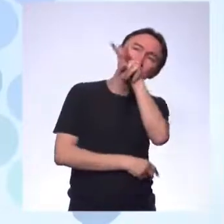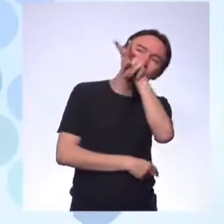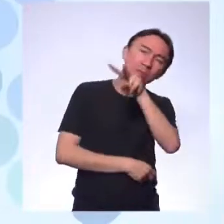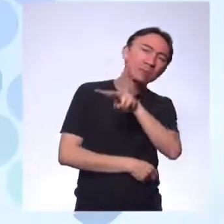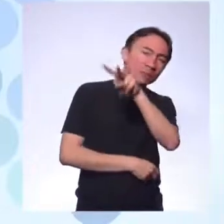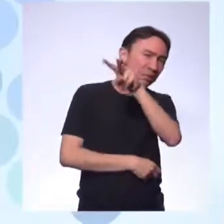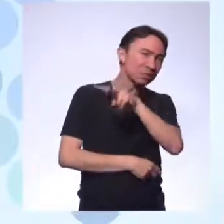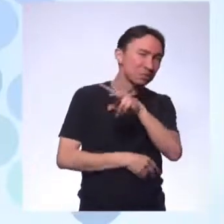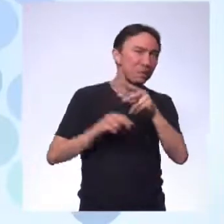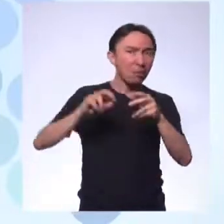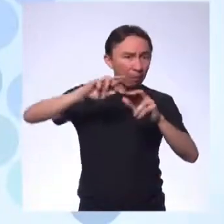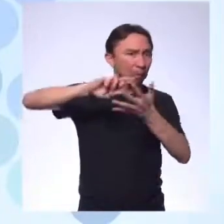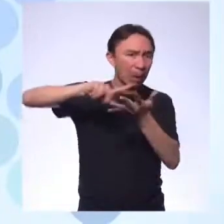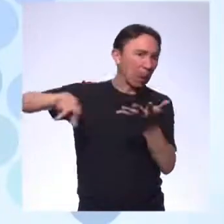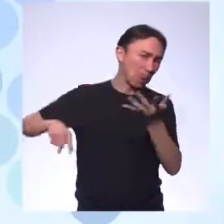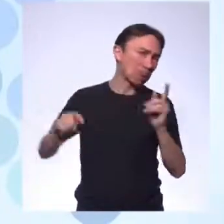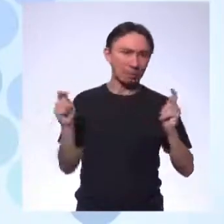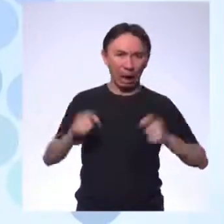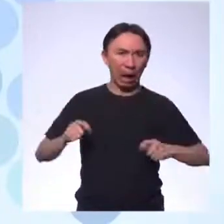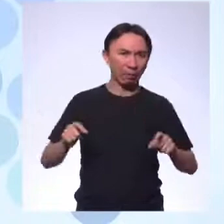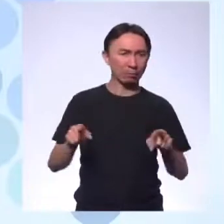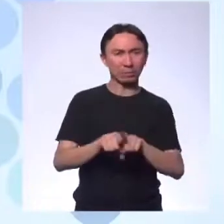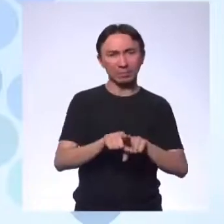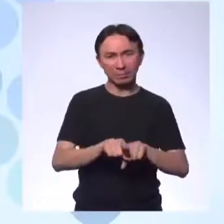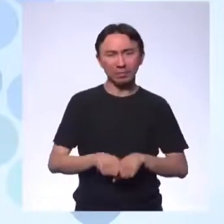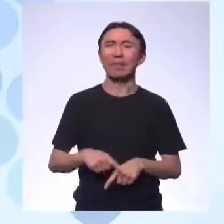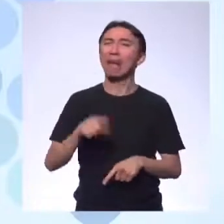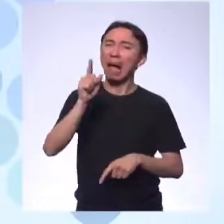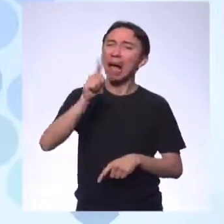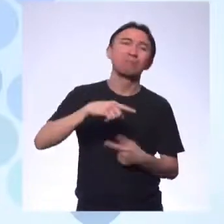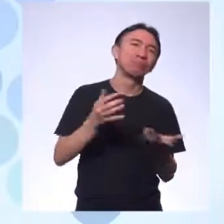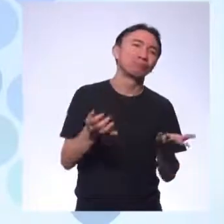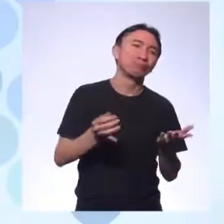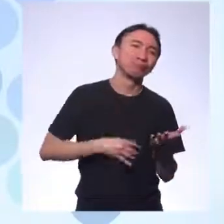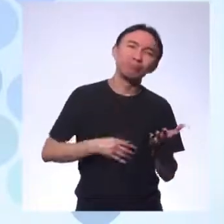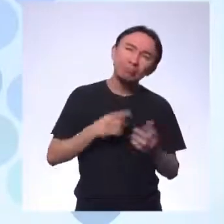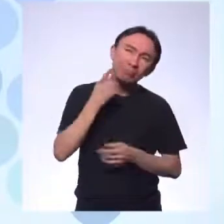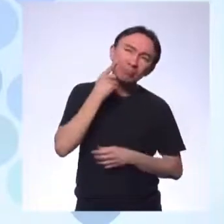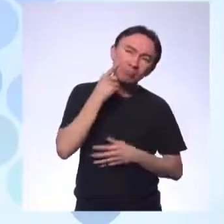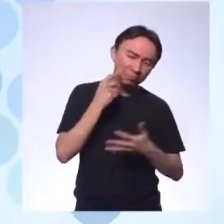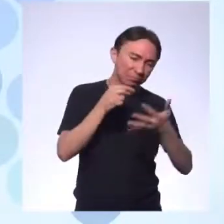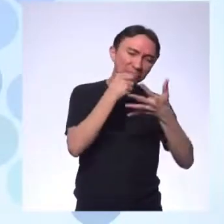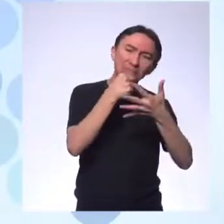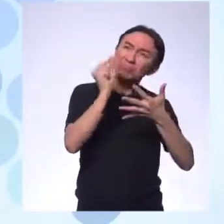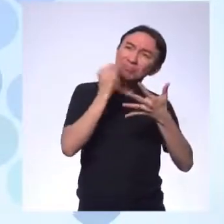um sistema que, na verdade, cada indivíduo ali vai acabar